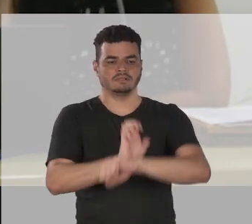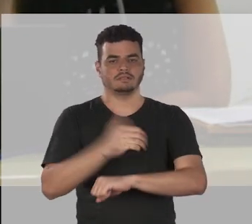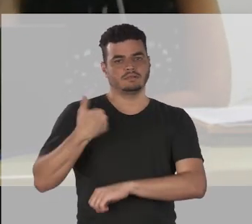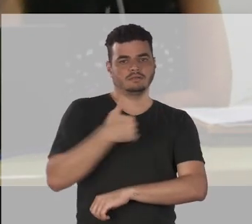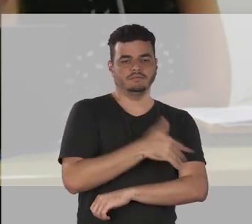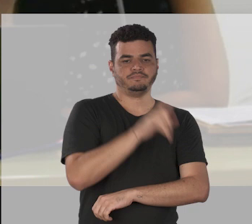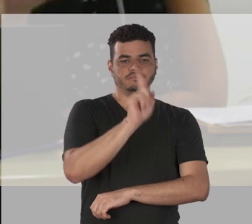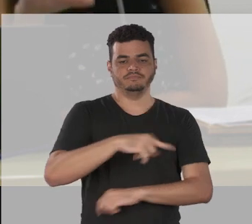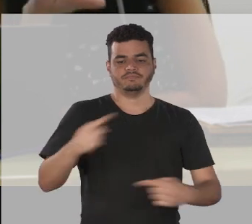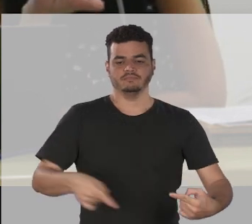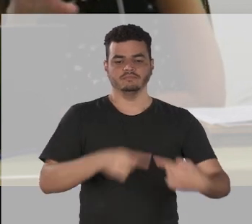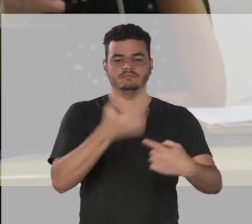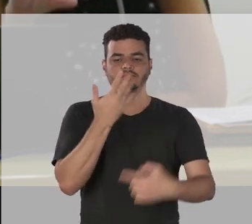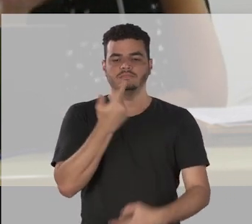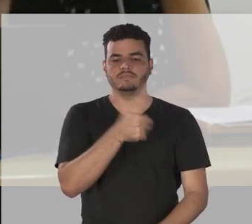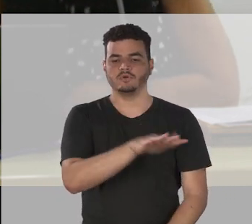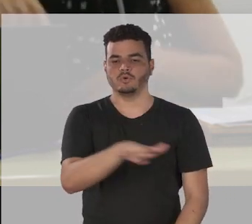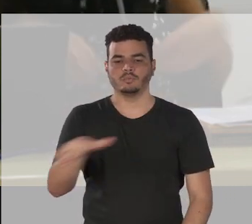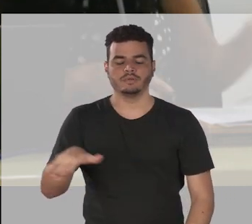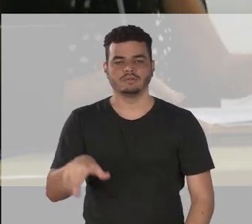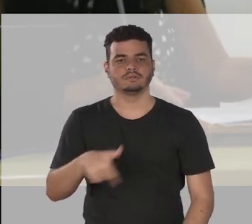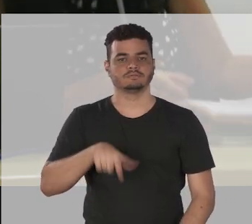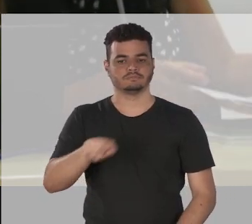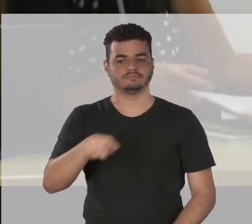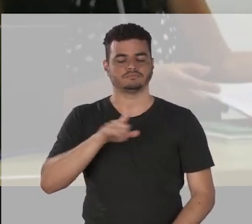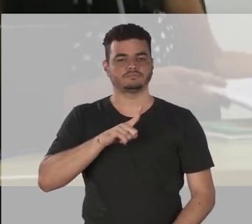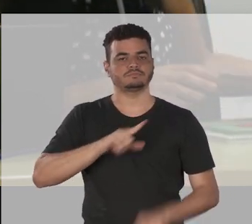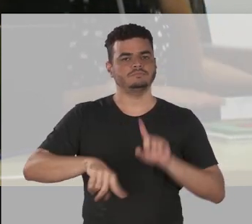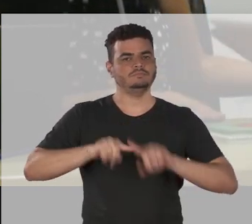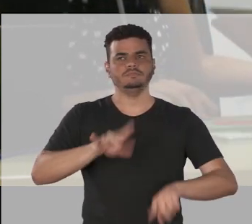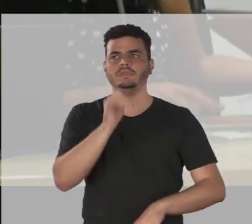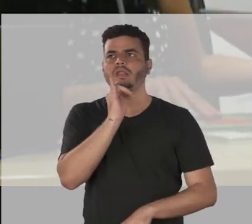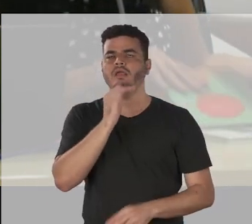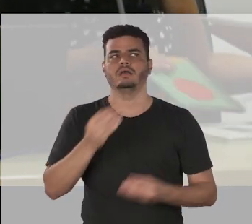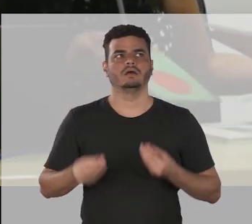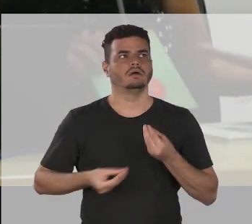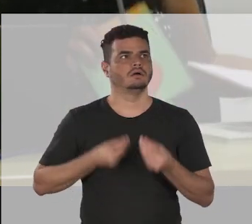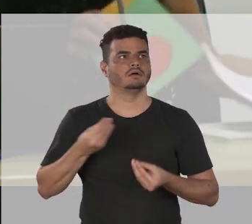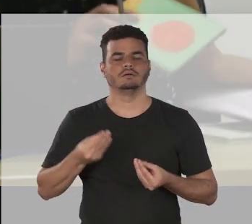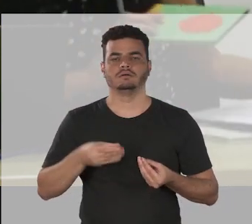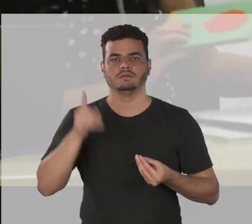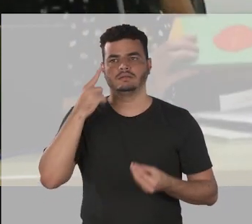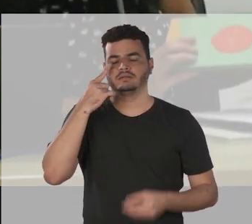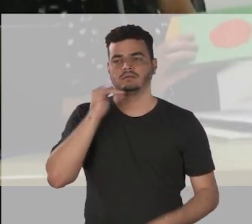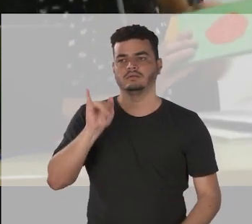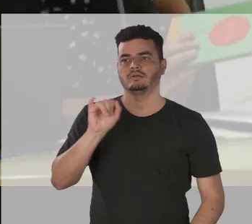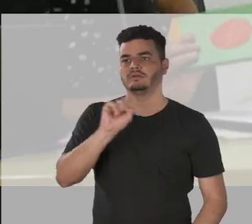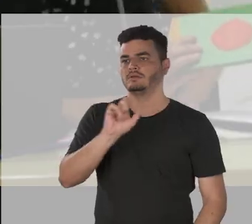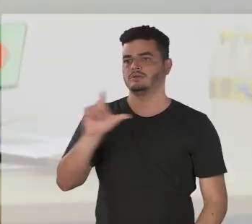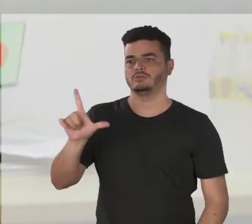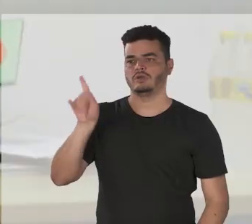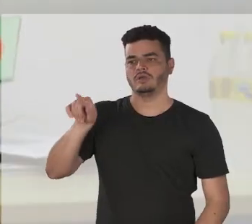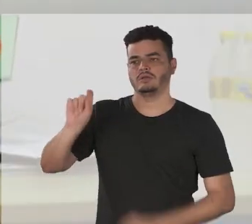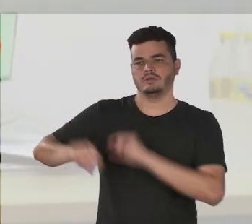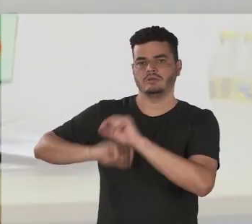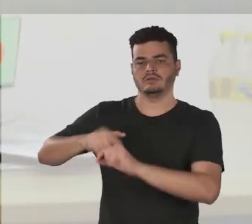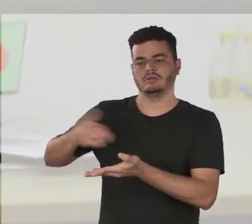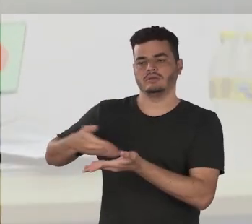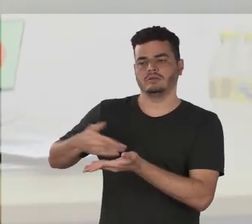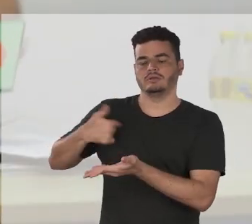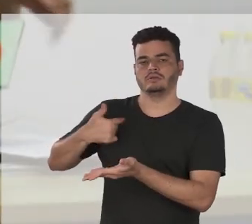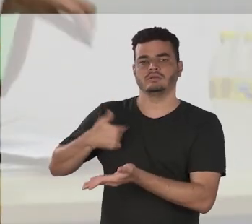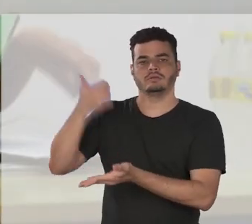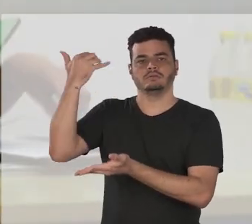que é para crianças. Ali tem algumas matérias excelentes. Por exemplo, Isol fez um livro que se chama Petit,